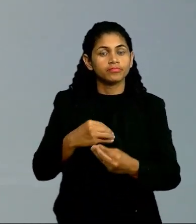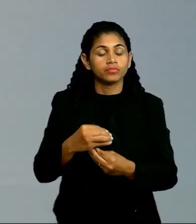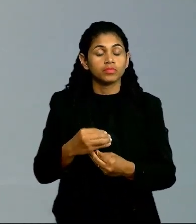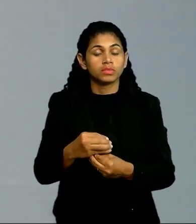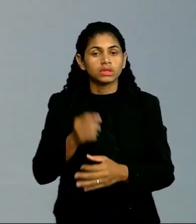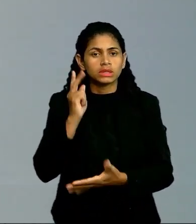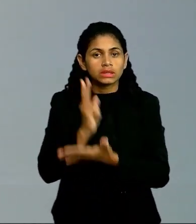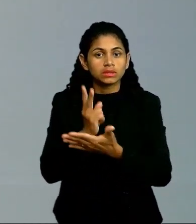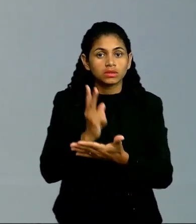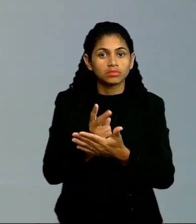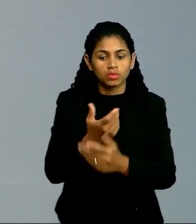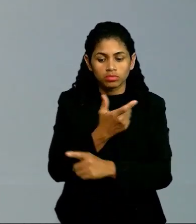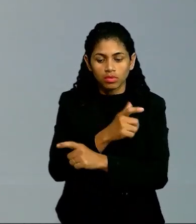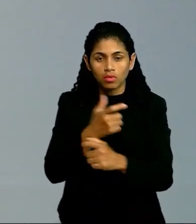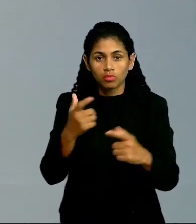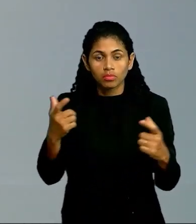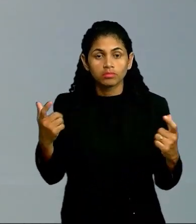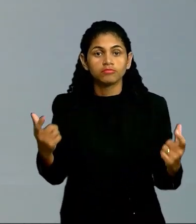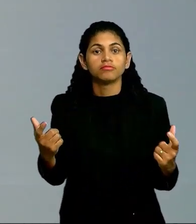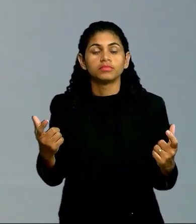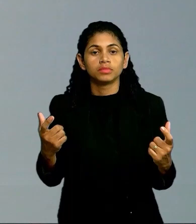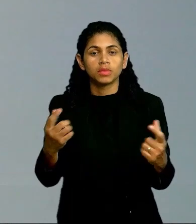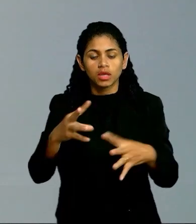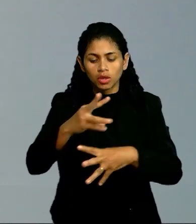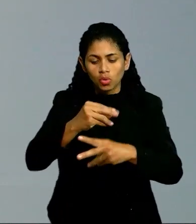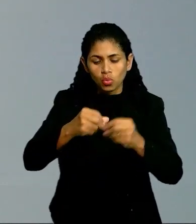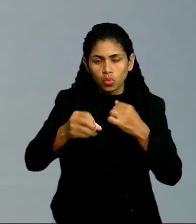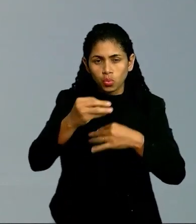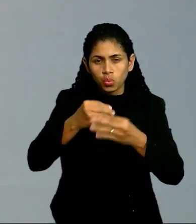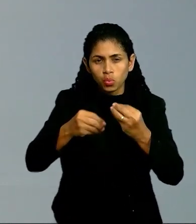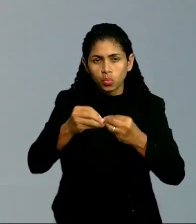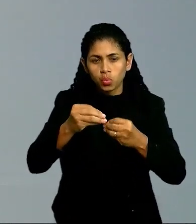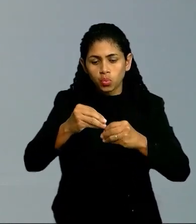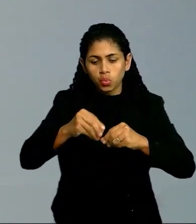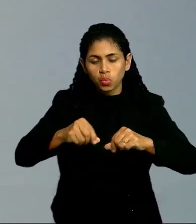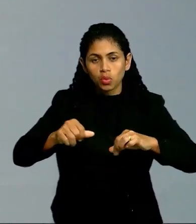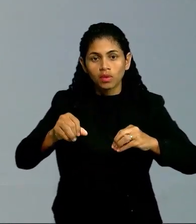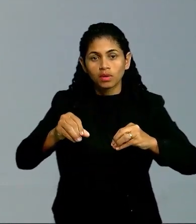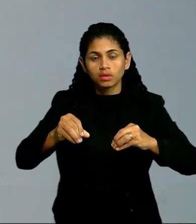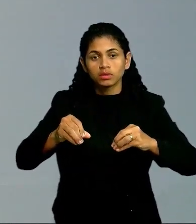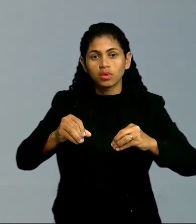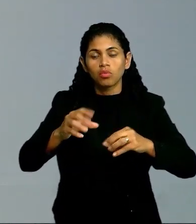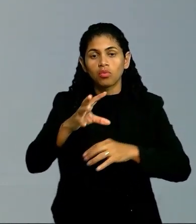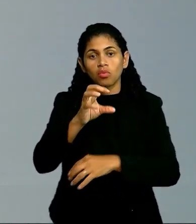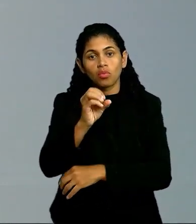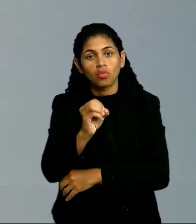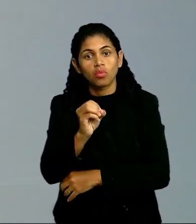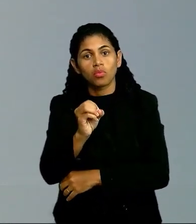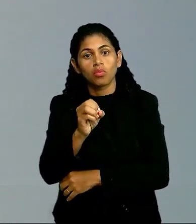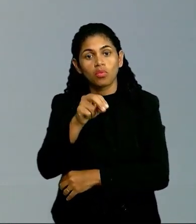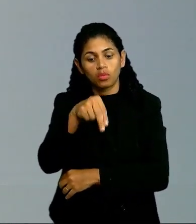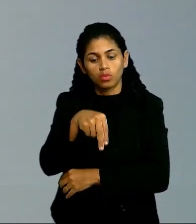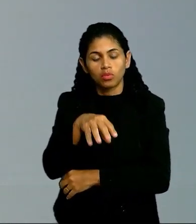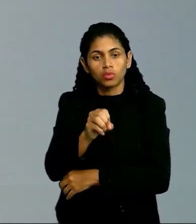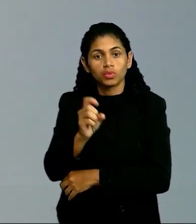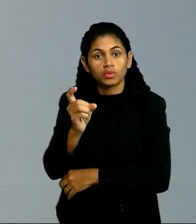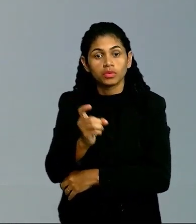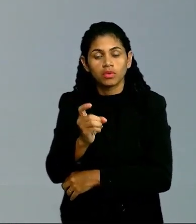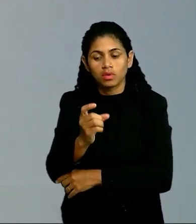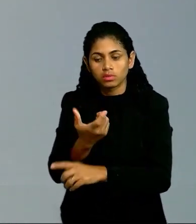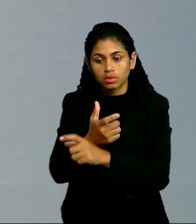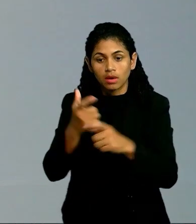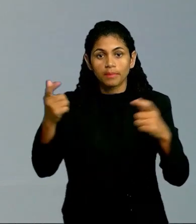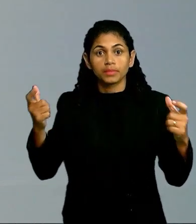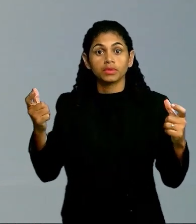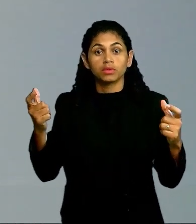número de oxidação, essa substância ela oxidou. Então o NOx aumentou, a substância oxidou. Quando esse